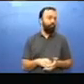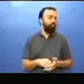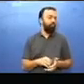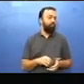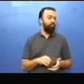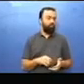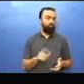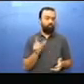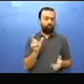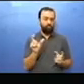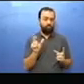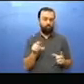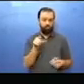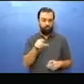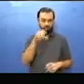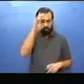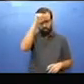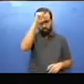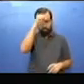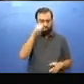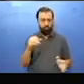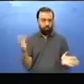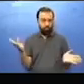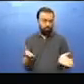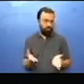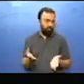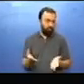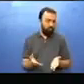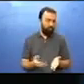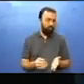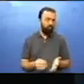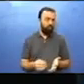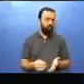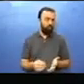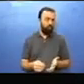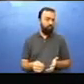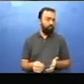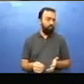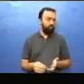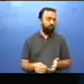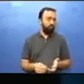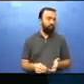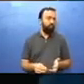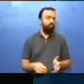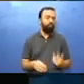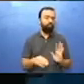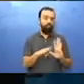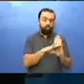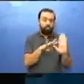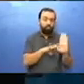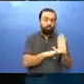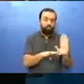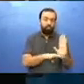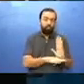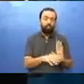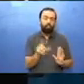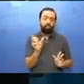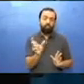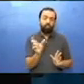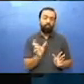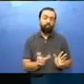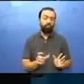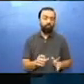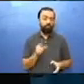hoje. Conte o número de sílabas de cada uma e escreva na frente. Então, vocês vão listar as 4 palavrinhas que